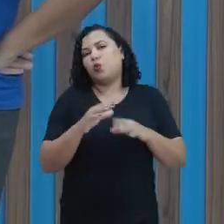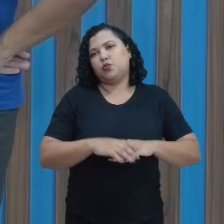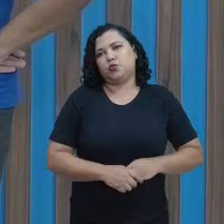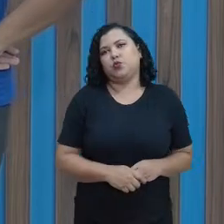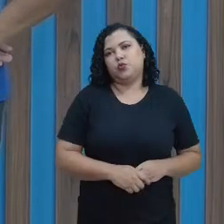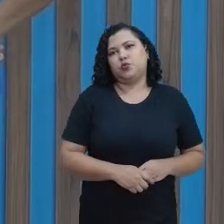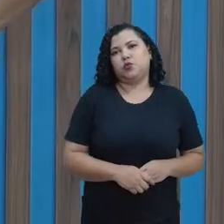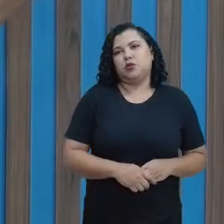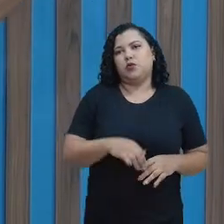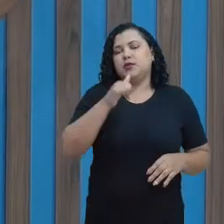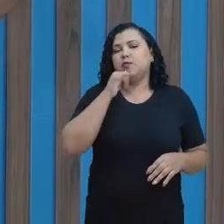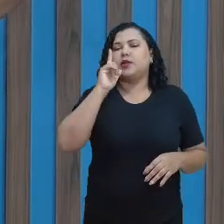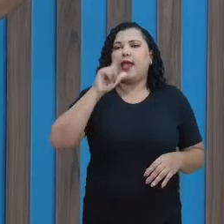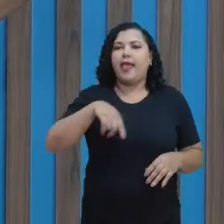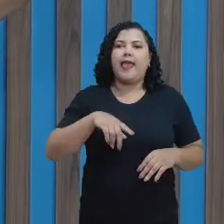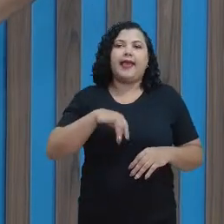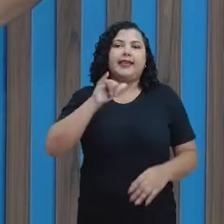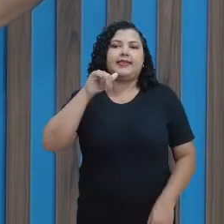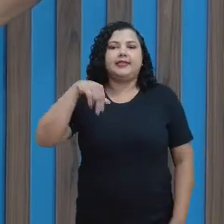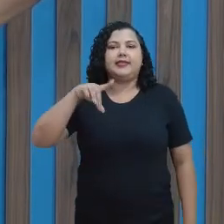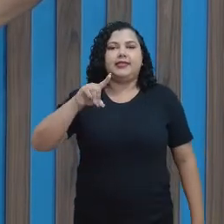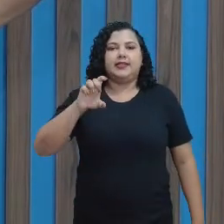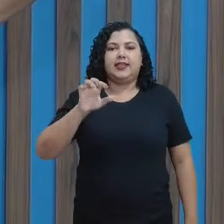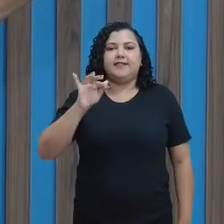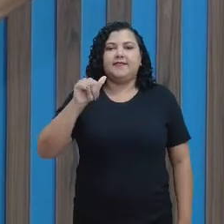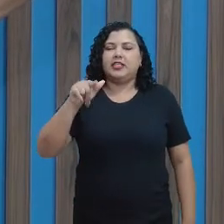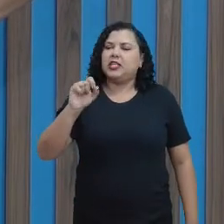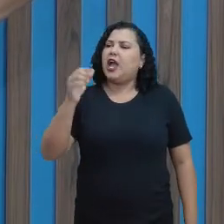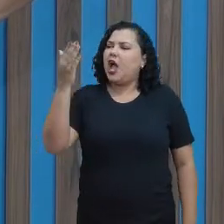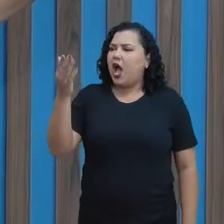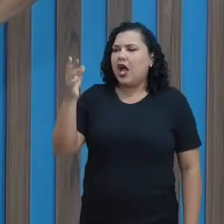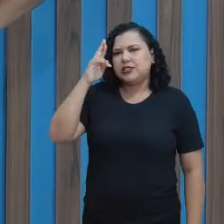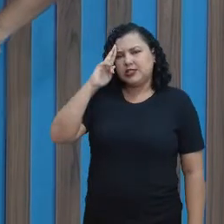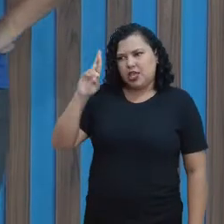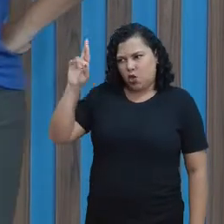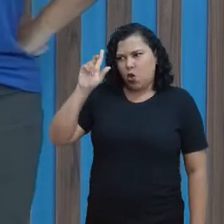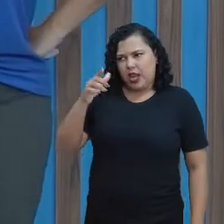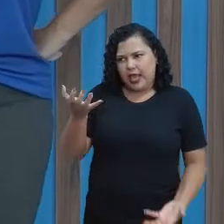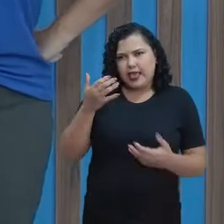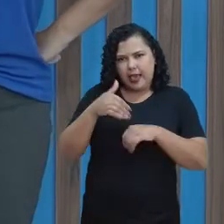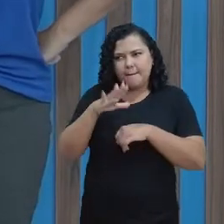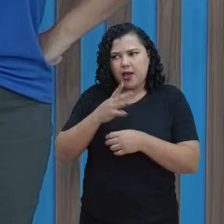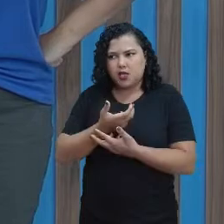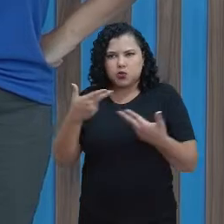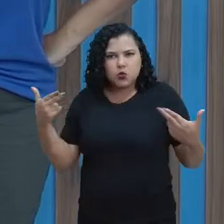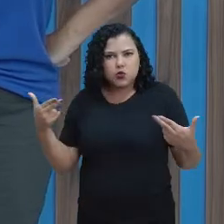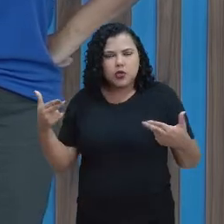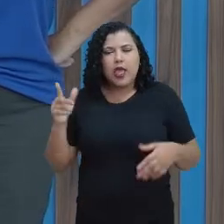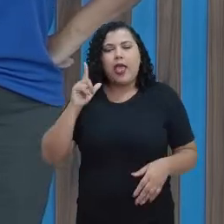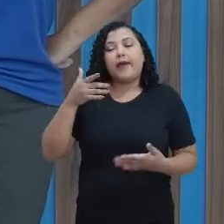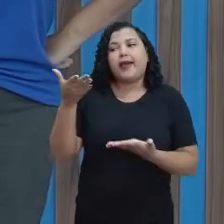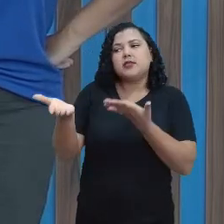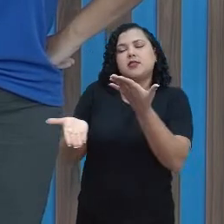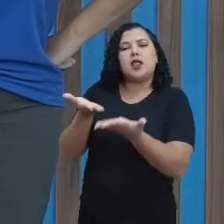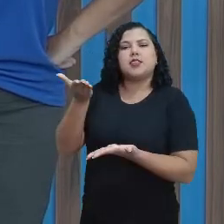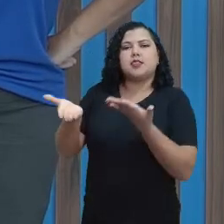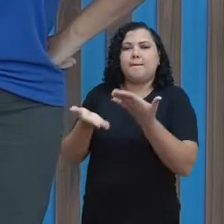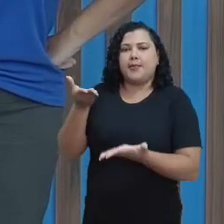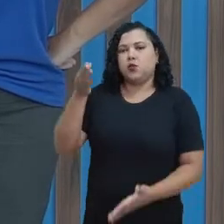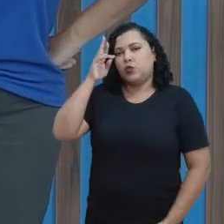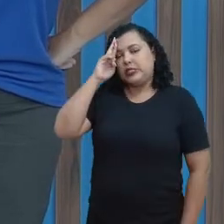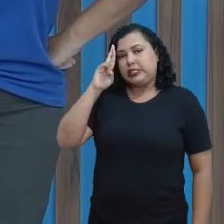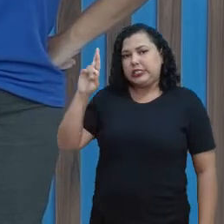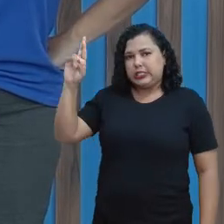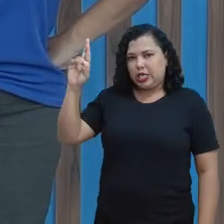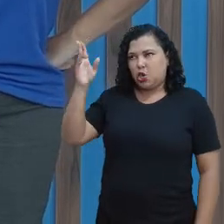são pronomes indefinidos. A senhora quer mais alguma coisa é um pronome de tratamento, porque é um pronome que vai indicar,